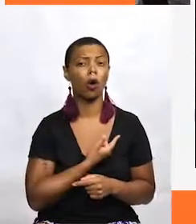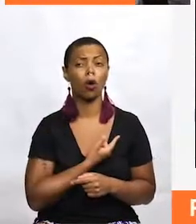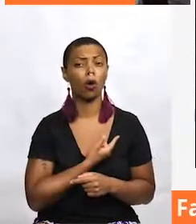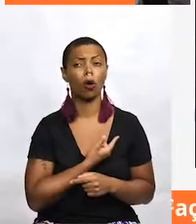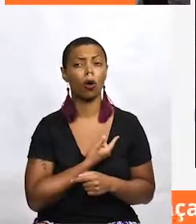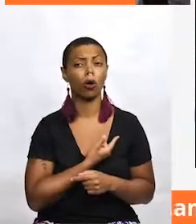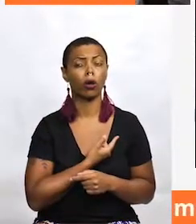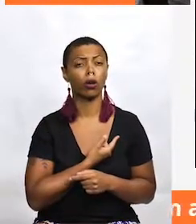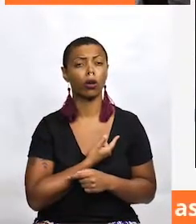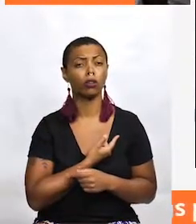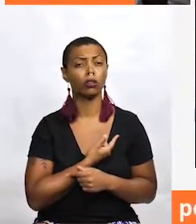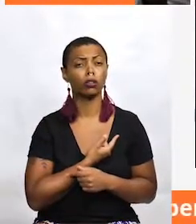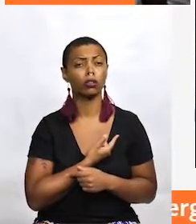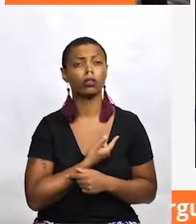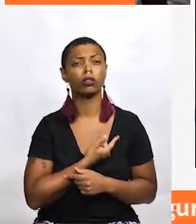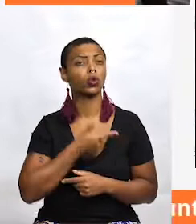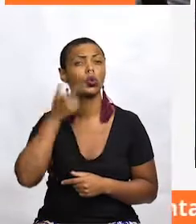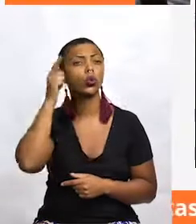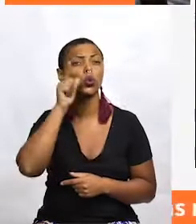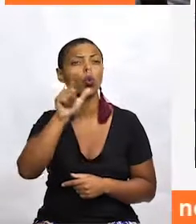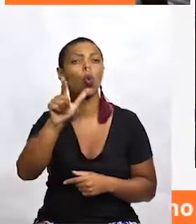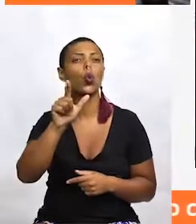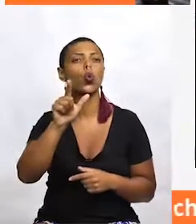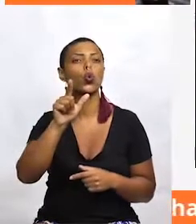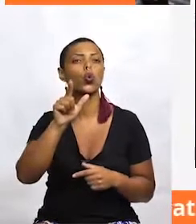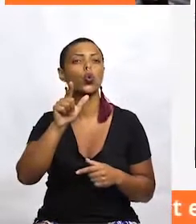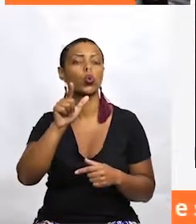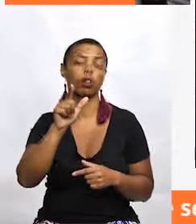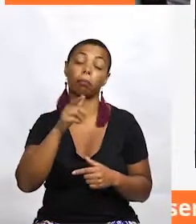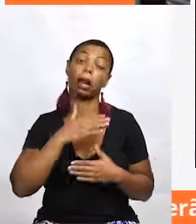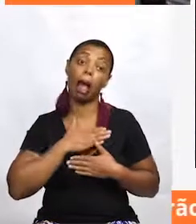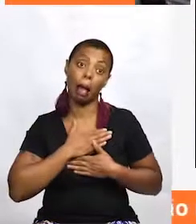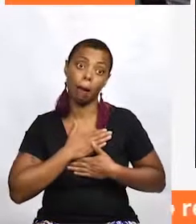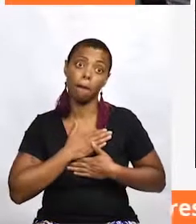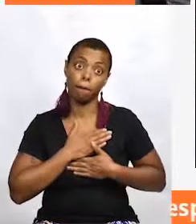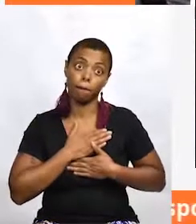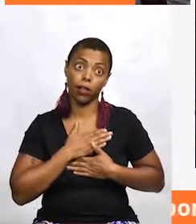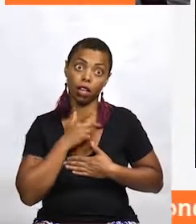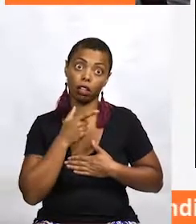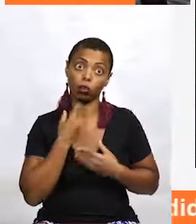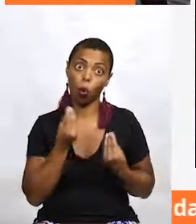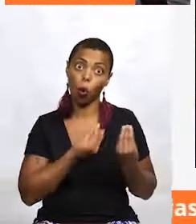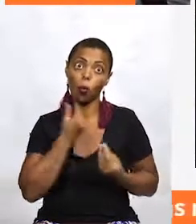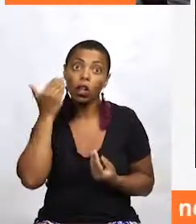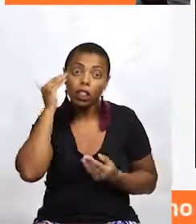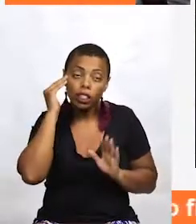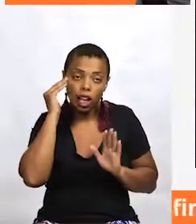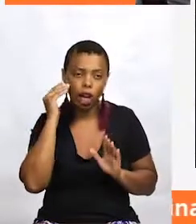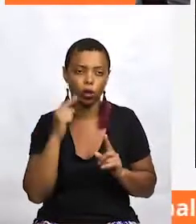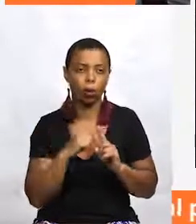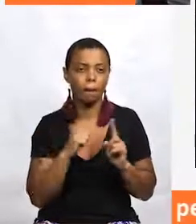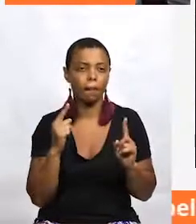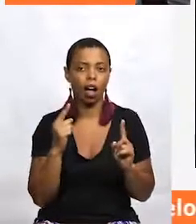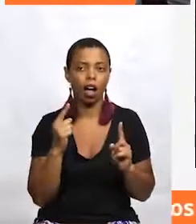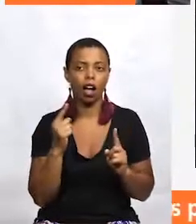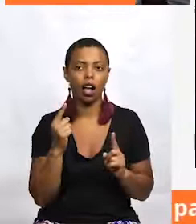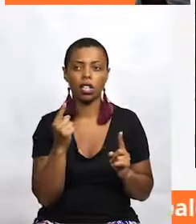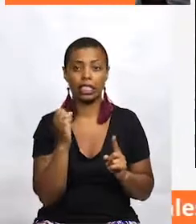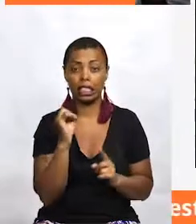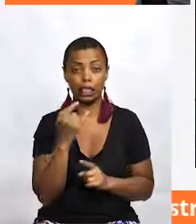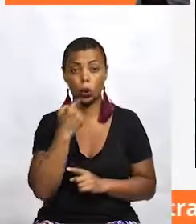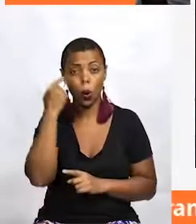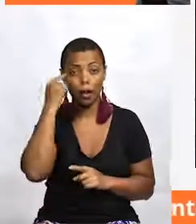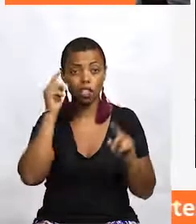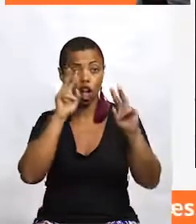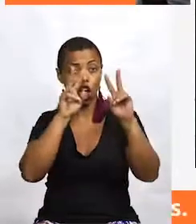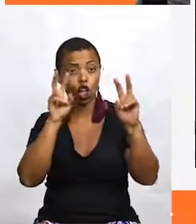a gente não consegue chegar em algum lugar, pelo menos para mim, essa leitura que eu faço, sem a gente olhar para a determinação social e